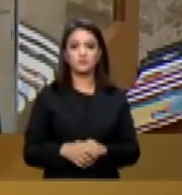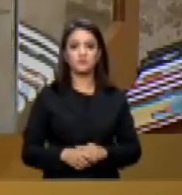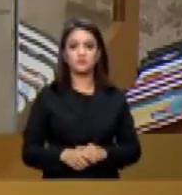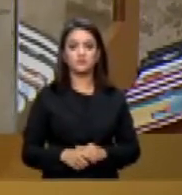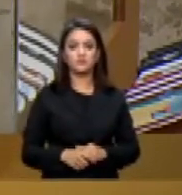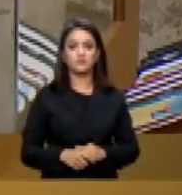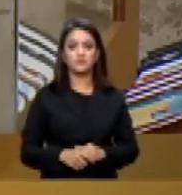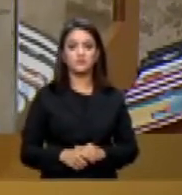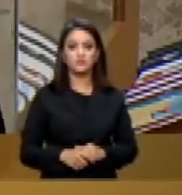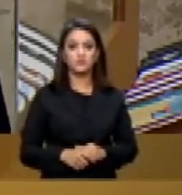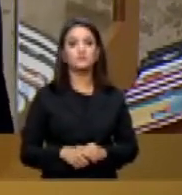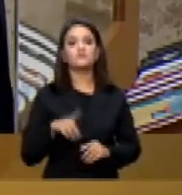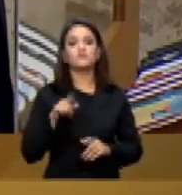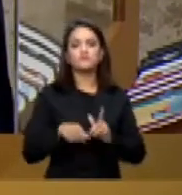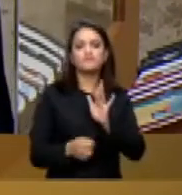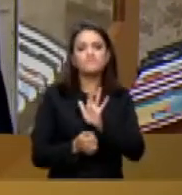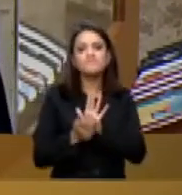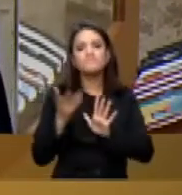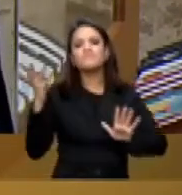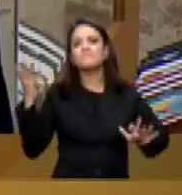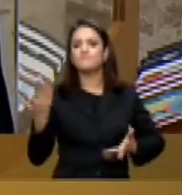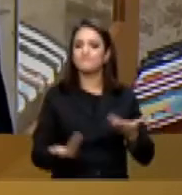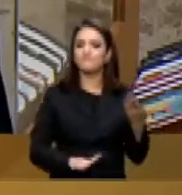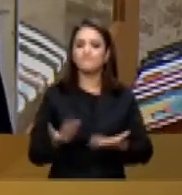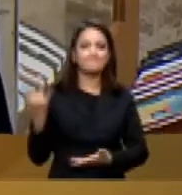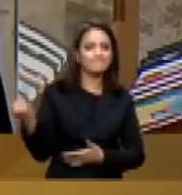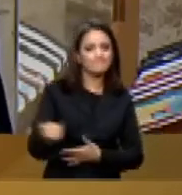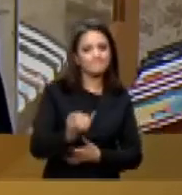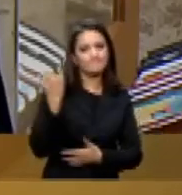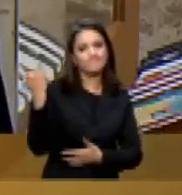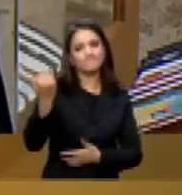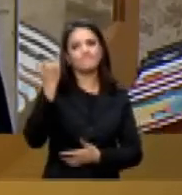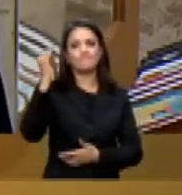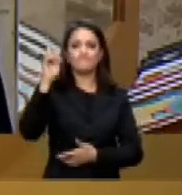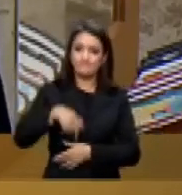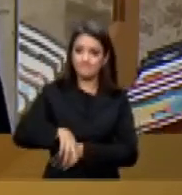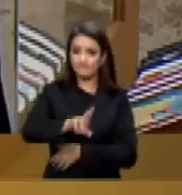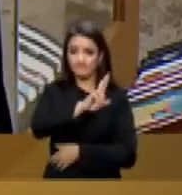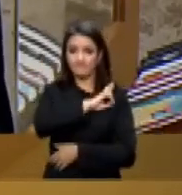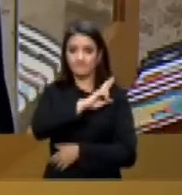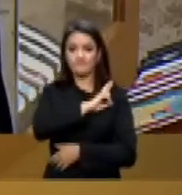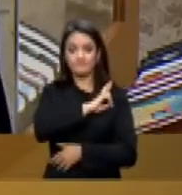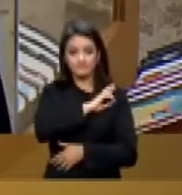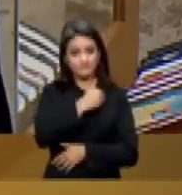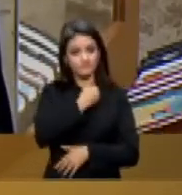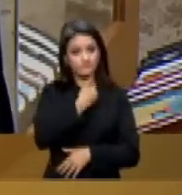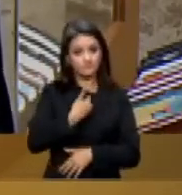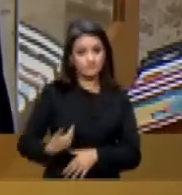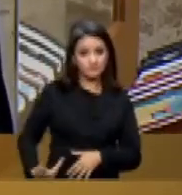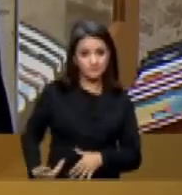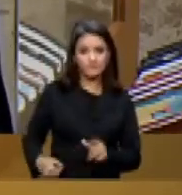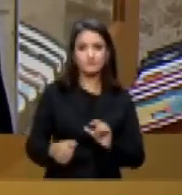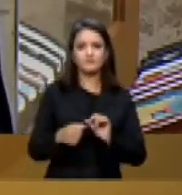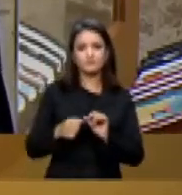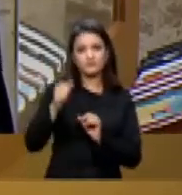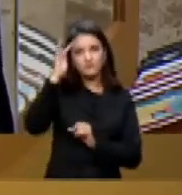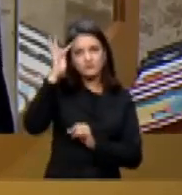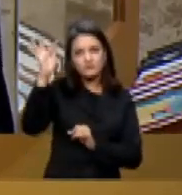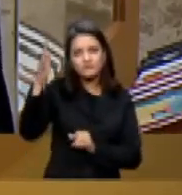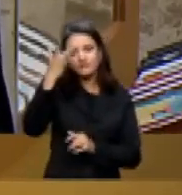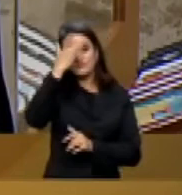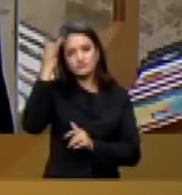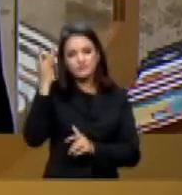aqueles múltiplos serviços essenciais a cargo do Estado, tido por filósofos e economistas